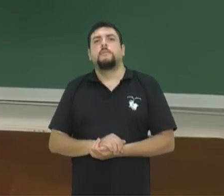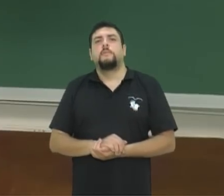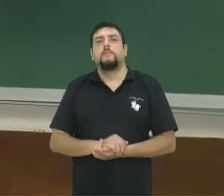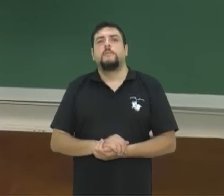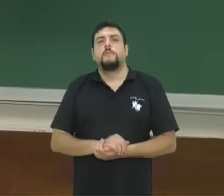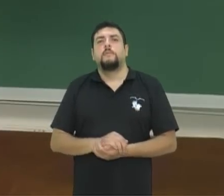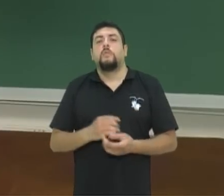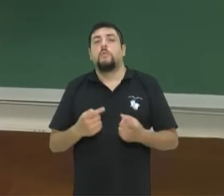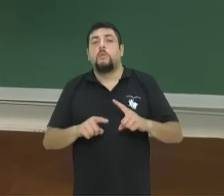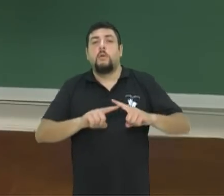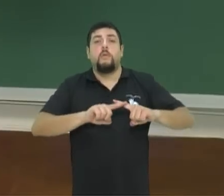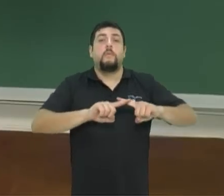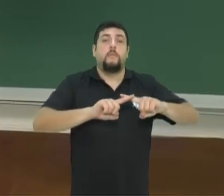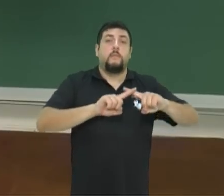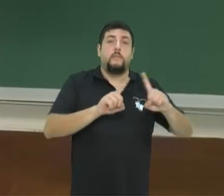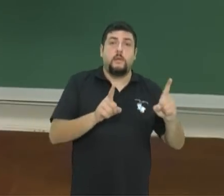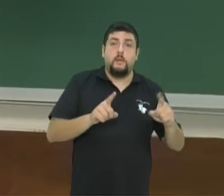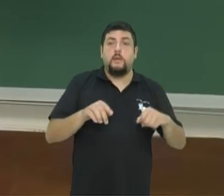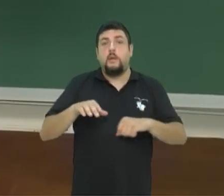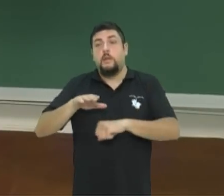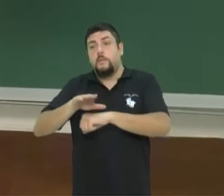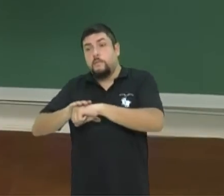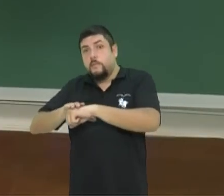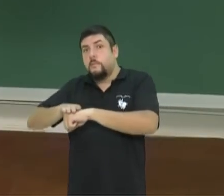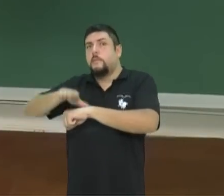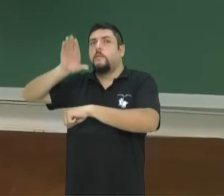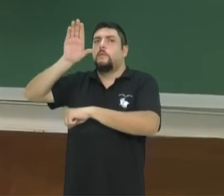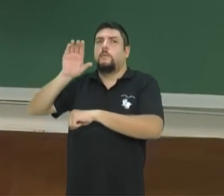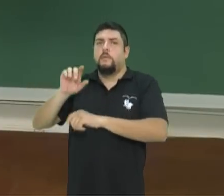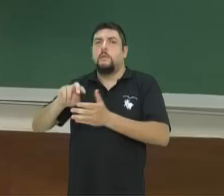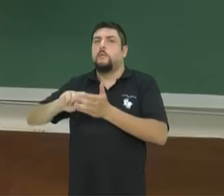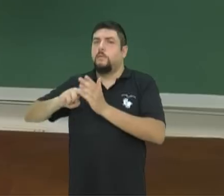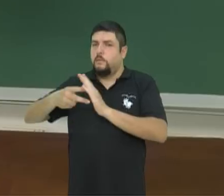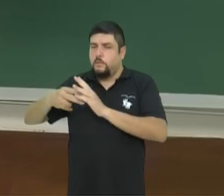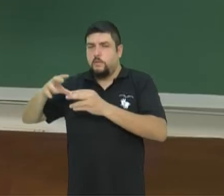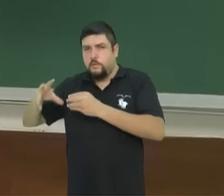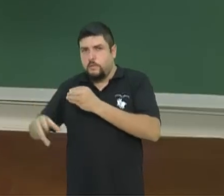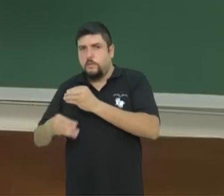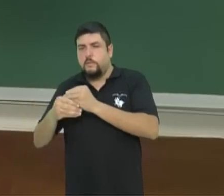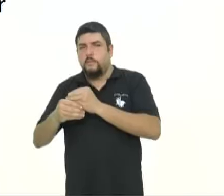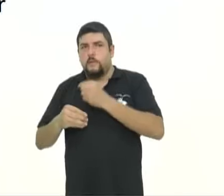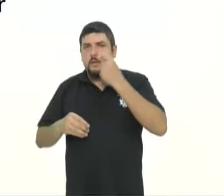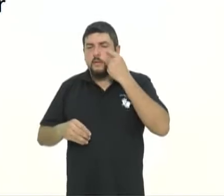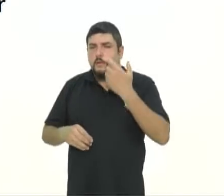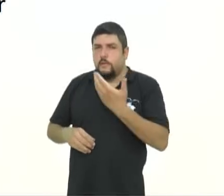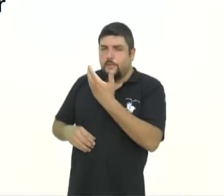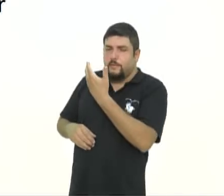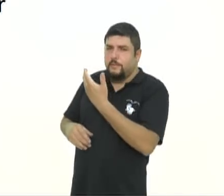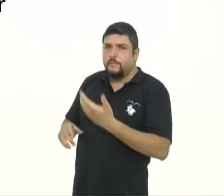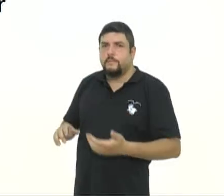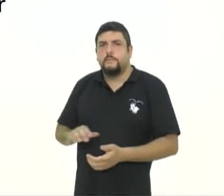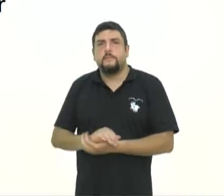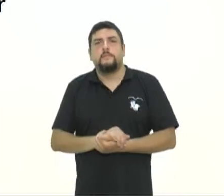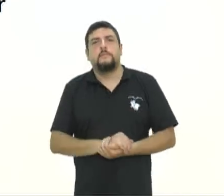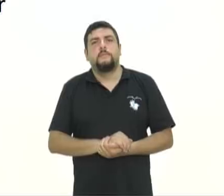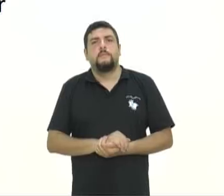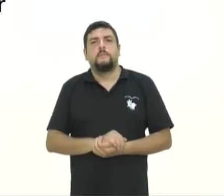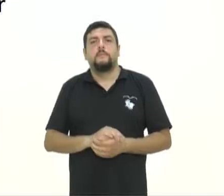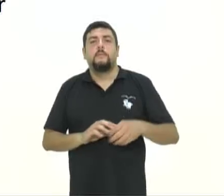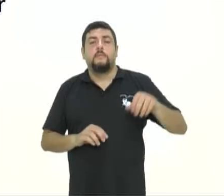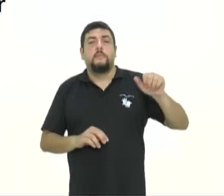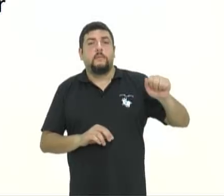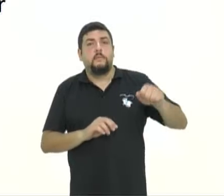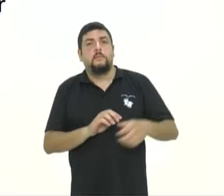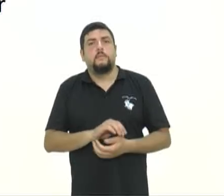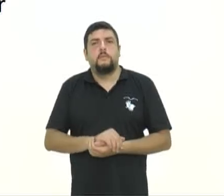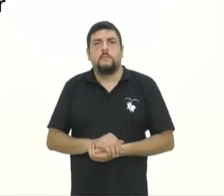mas, indicando contrariedade, e mais, indicando adição. Tcharam, olha lá. Letra A, como ficou? Zeus